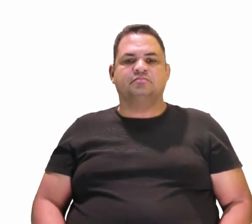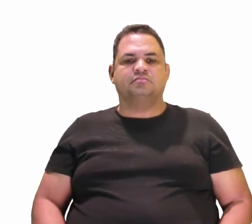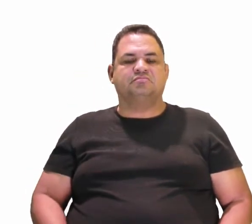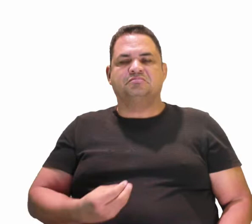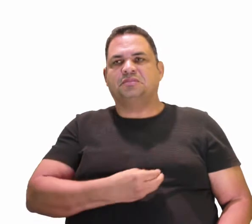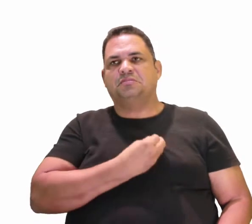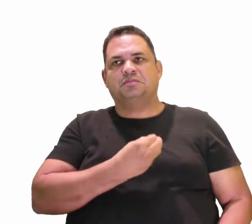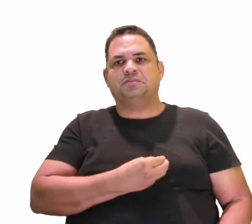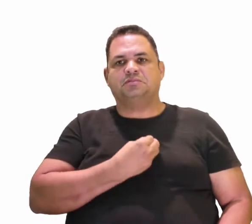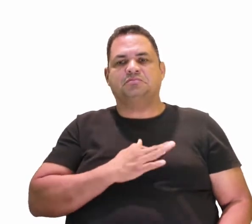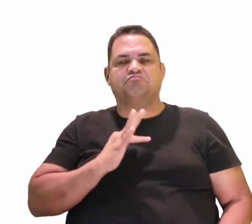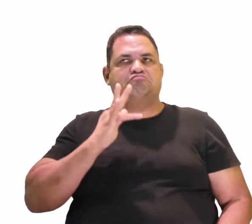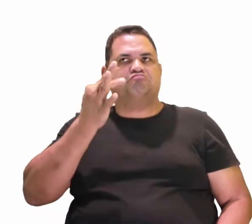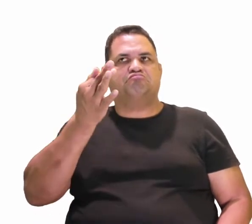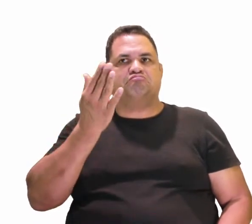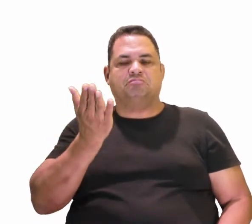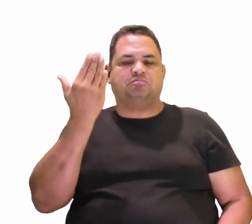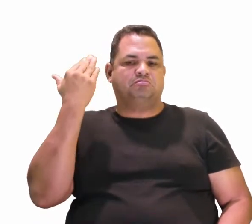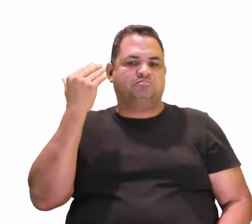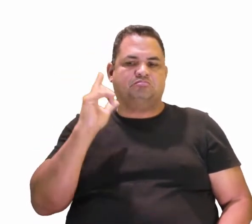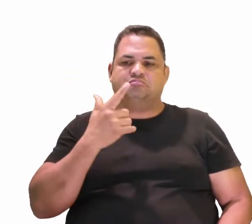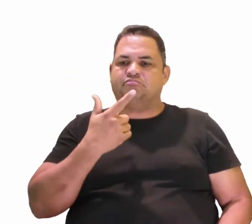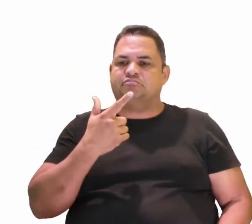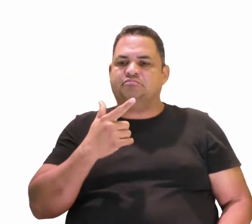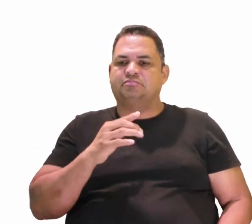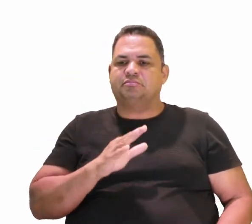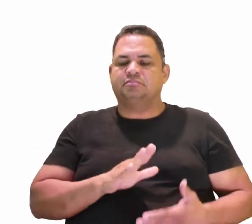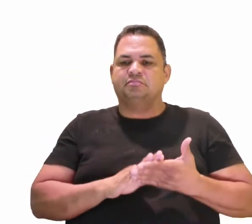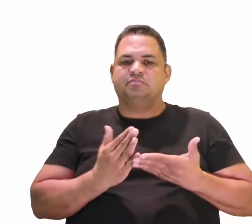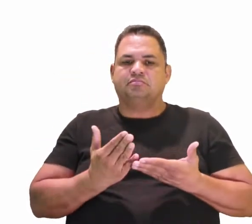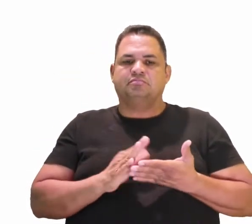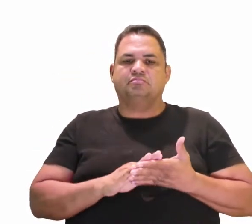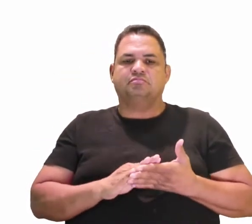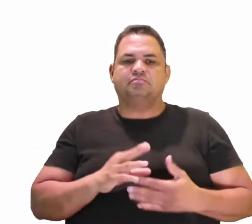no passado, não está no futuro, não está nenhum tempo verbal. Ele está na sua forma